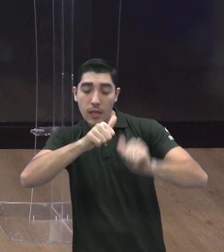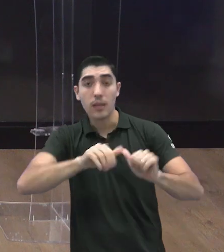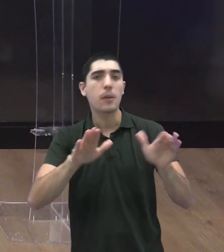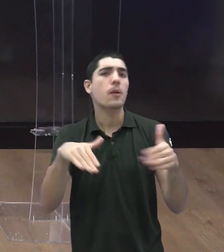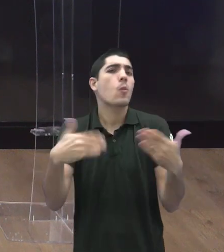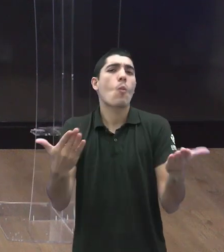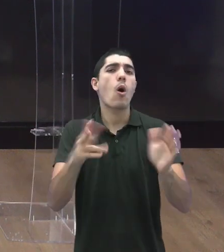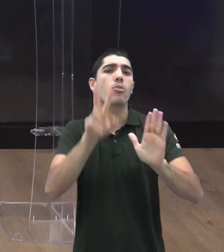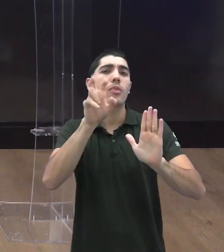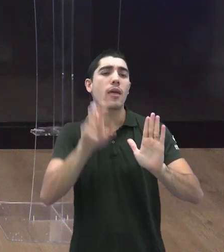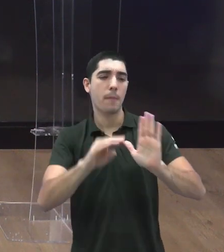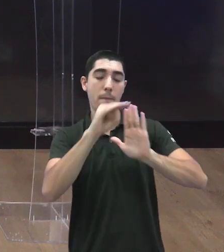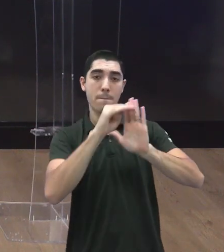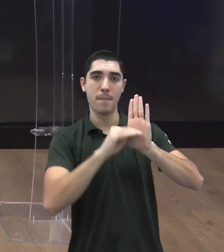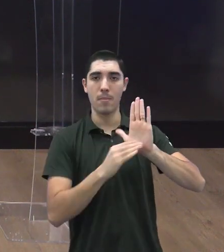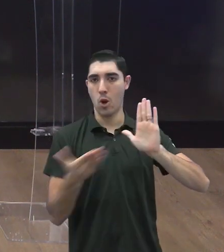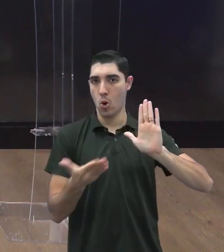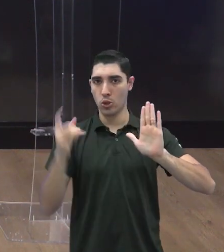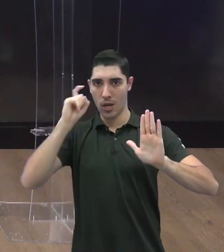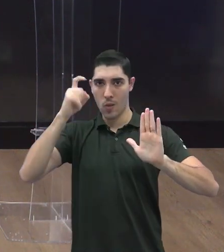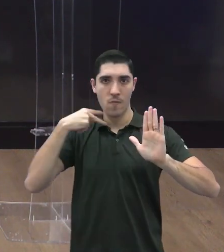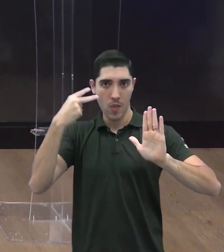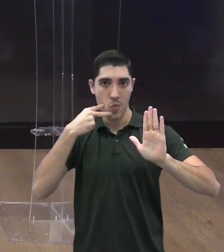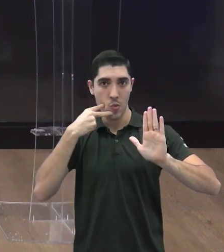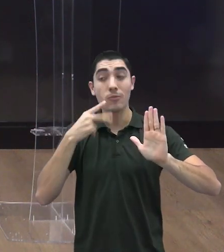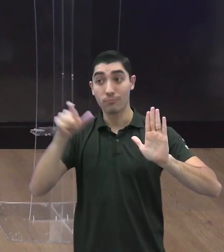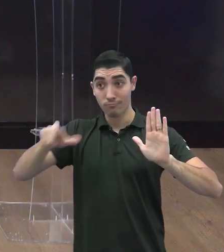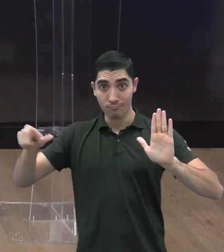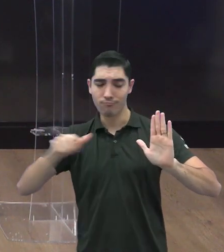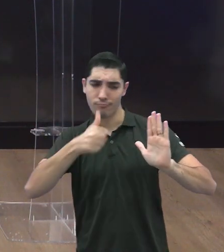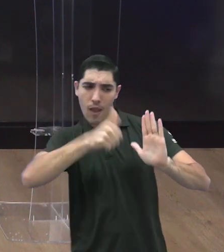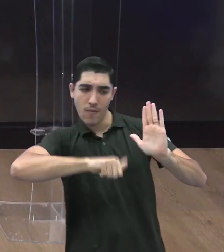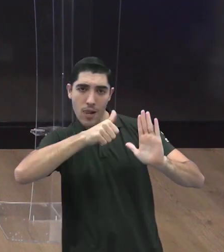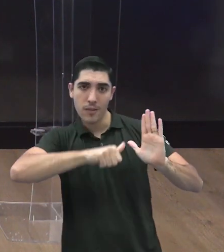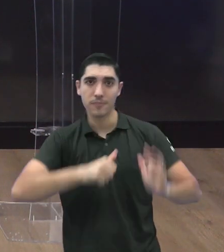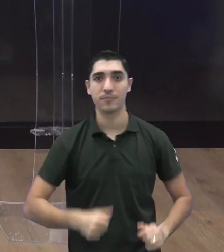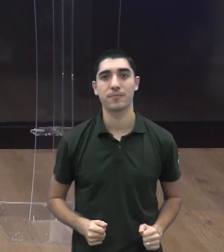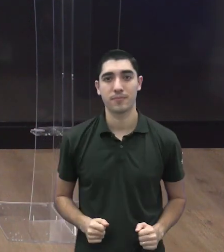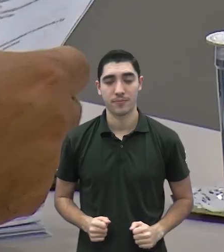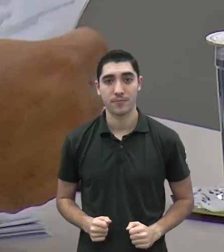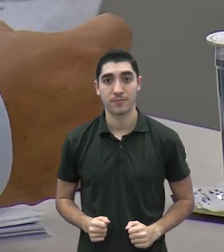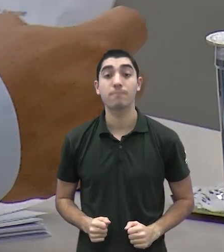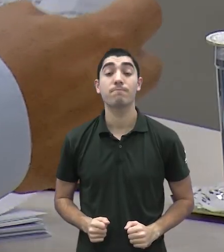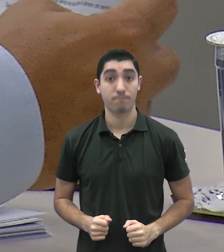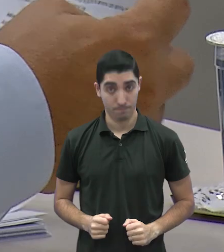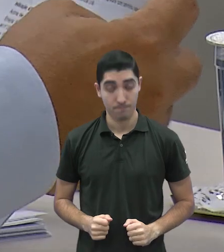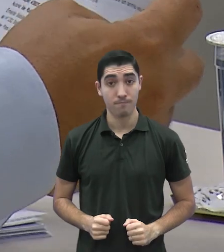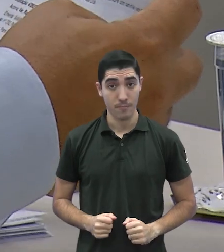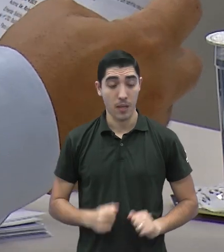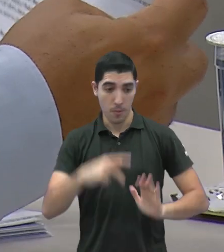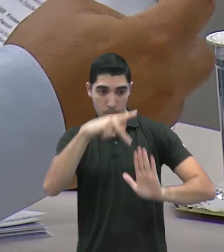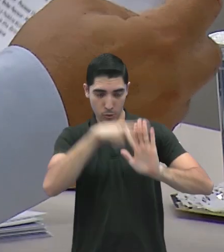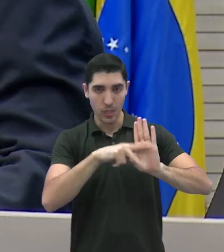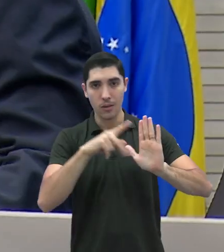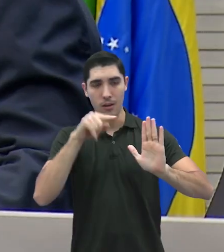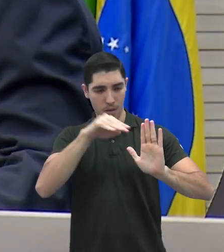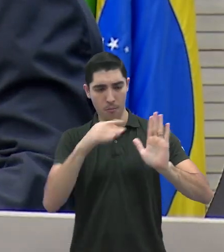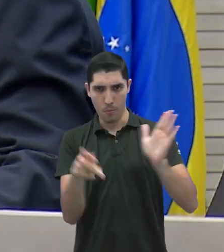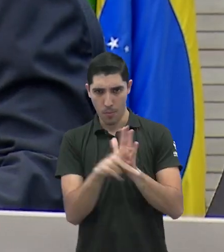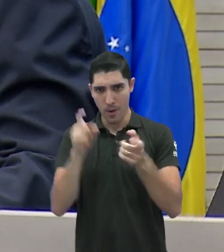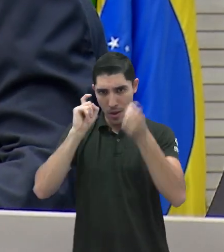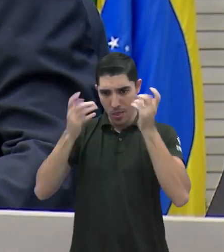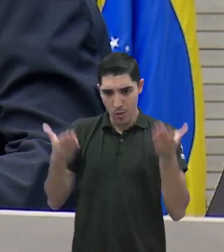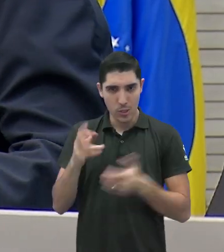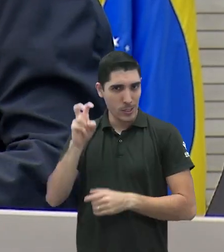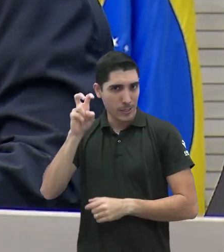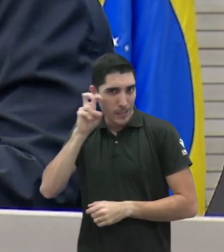as matérias que estão na pauta e devem ser apreciadas pelos parlamentares. Entre os projetos da pauta de sessão